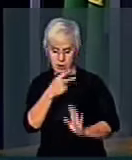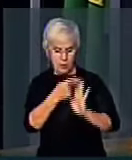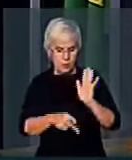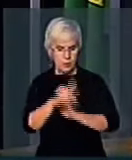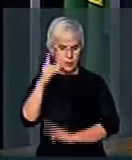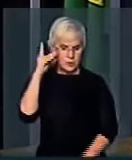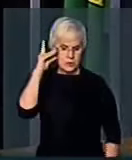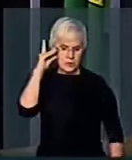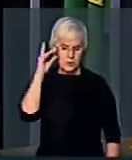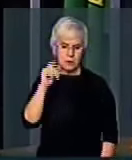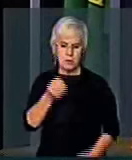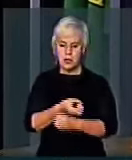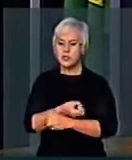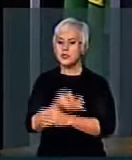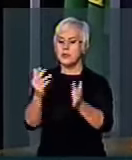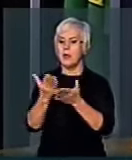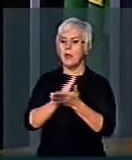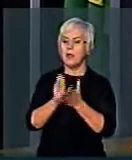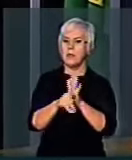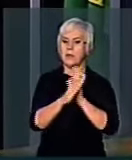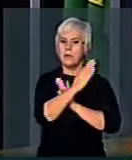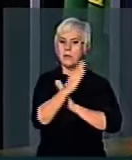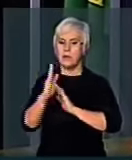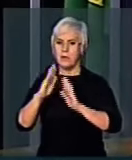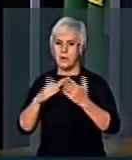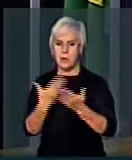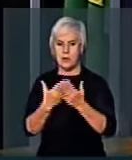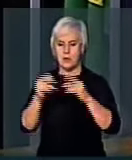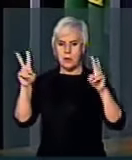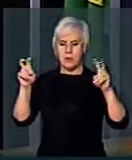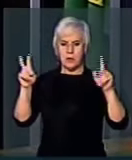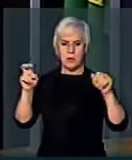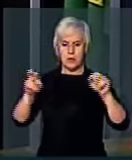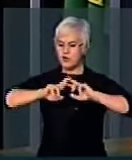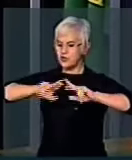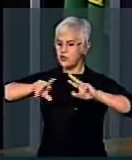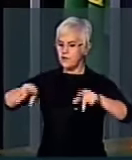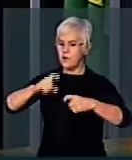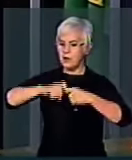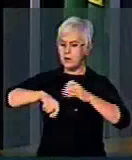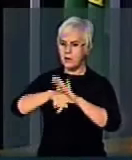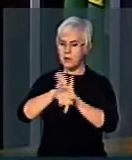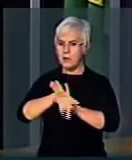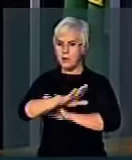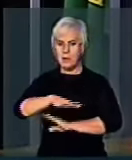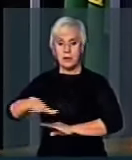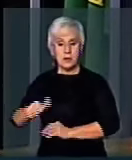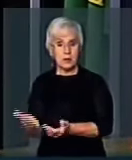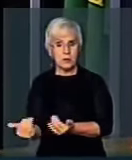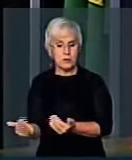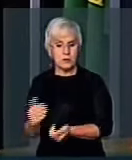Dilma Rousseff, distribuição de livros para bibliotecas escolares com a temática diversidade sexual para o público